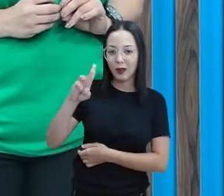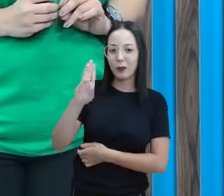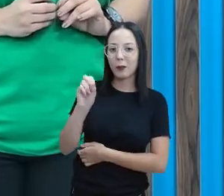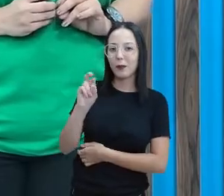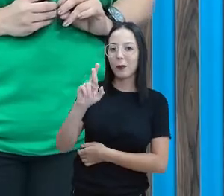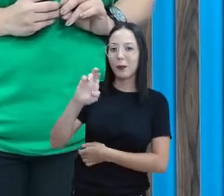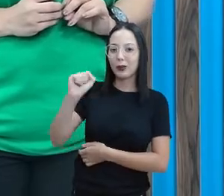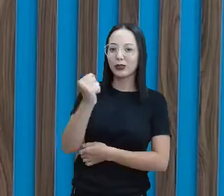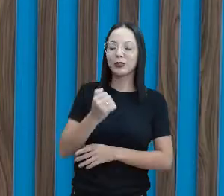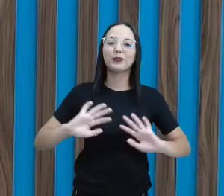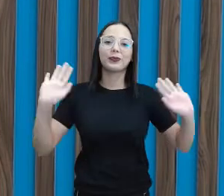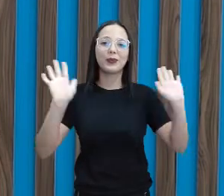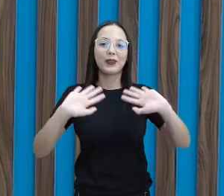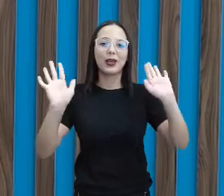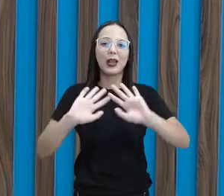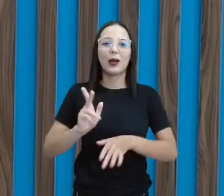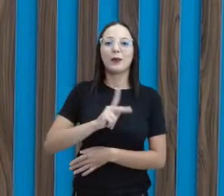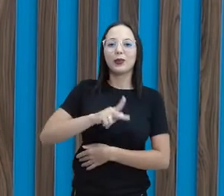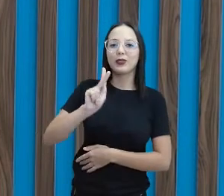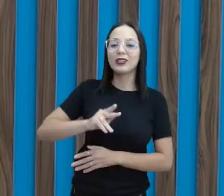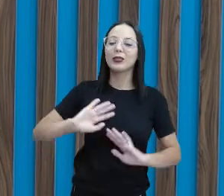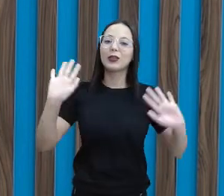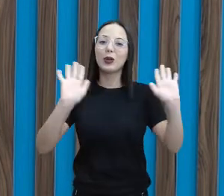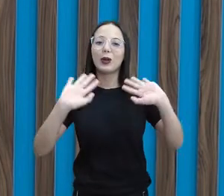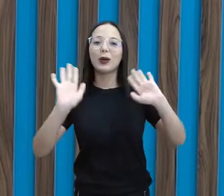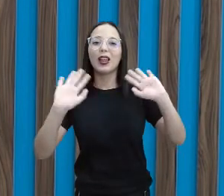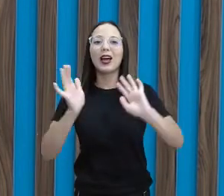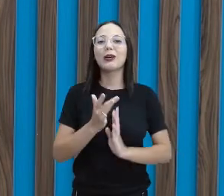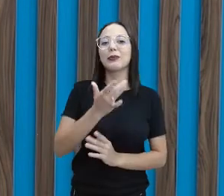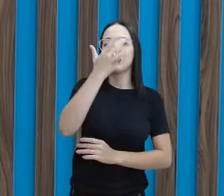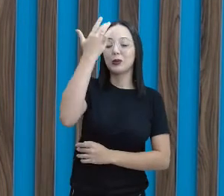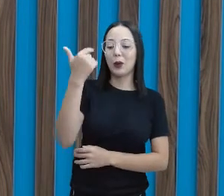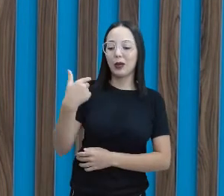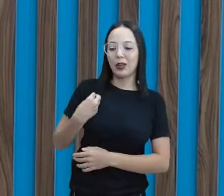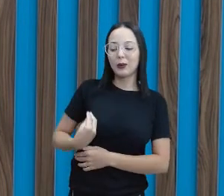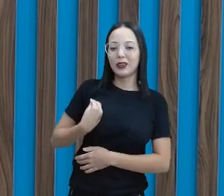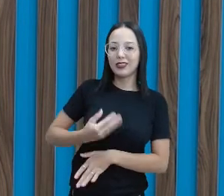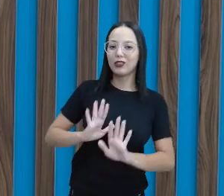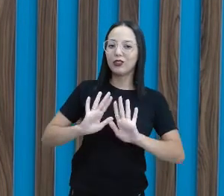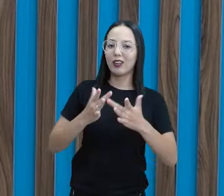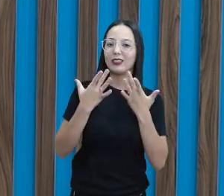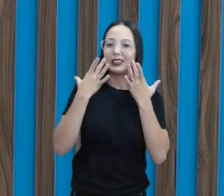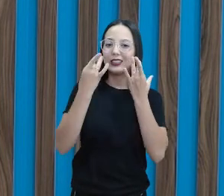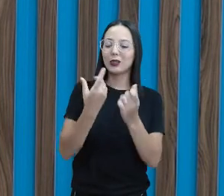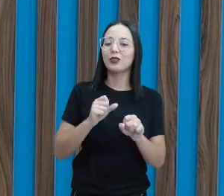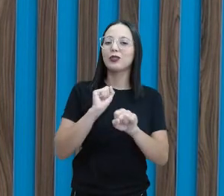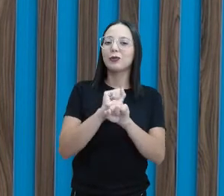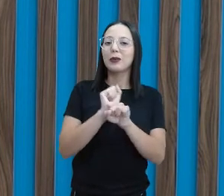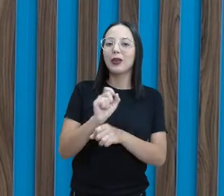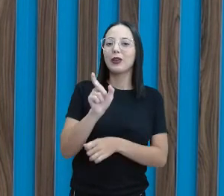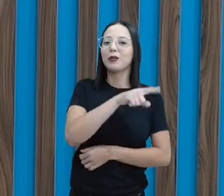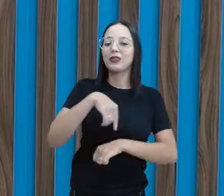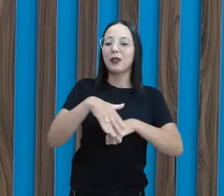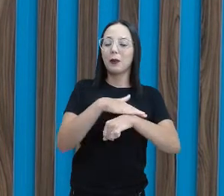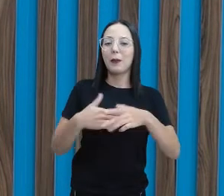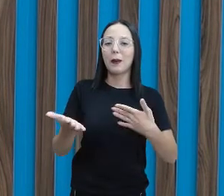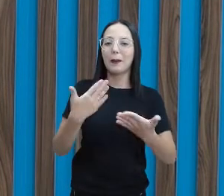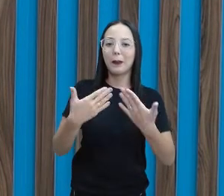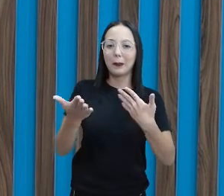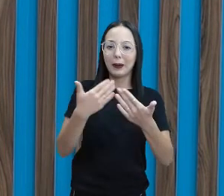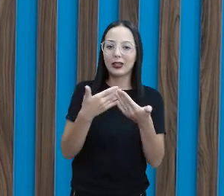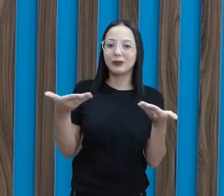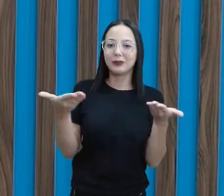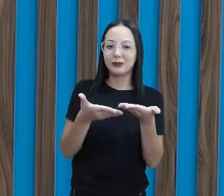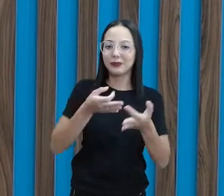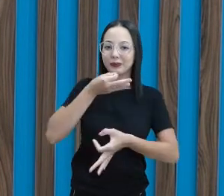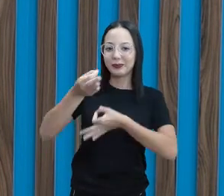Borges. Olá, professora. Olá, professora Carol. Olá, pessoal. Estou aqui ligadinha, esperando aí a nossa conversa, o nosso bate-papo